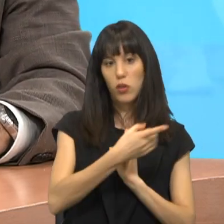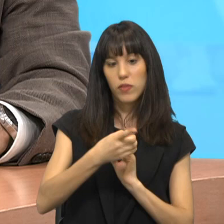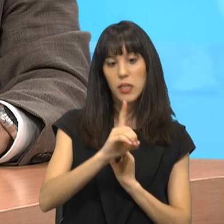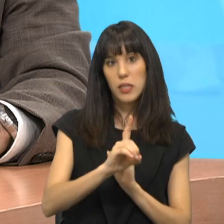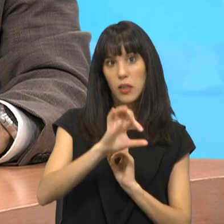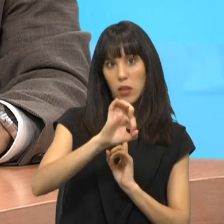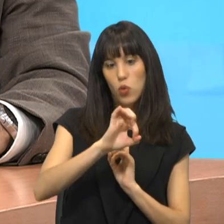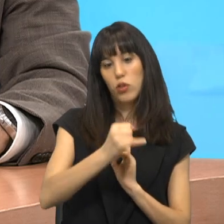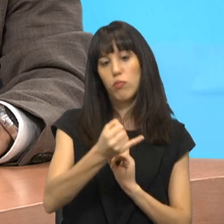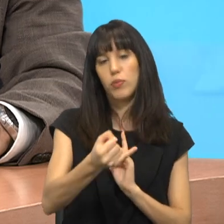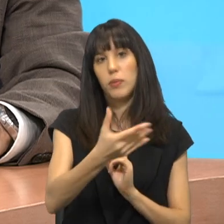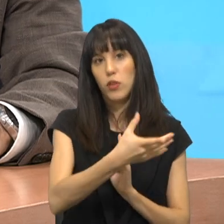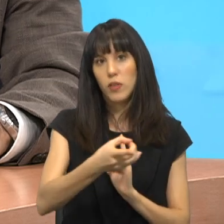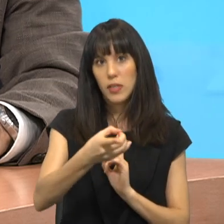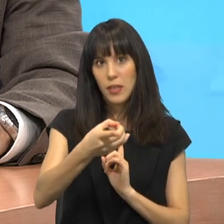1968 para 69,